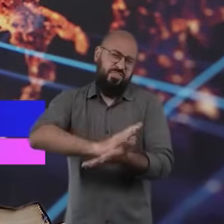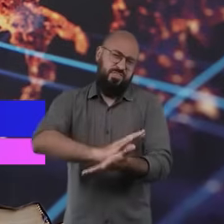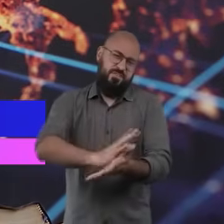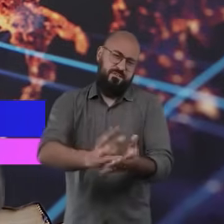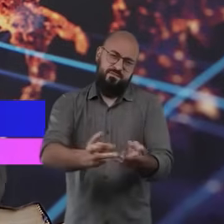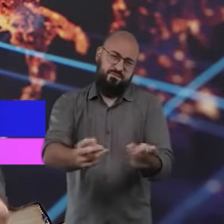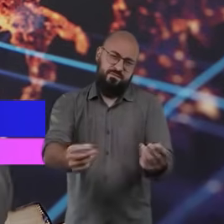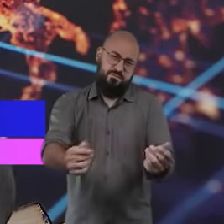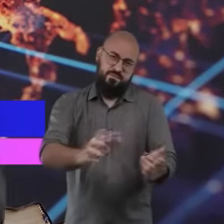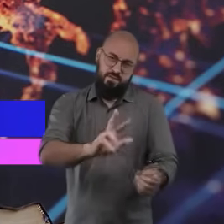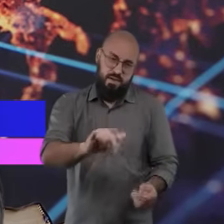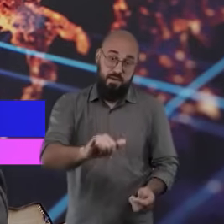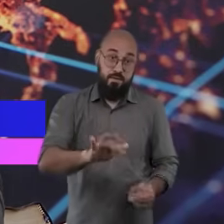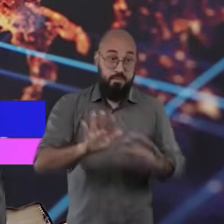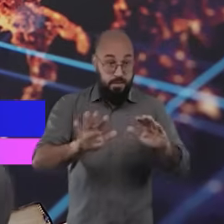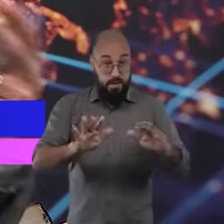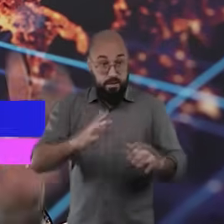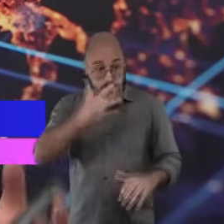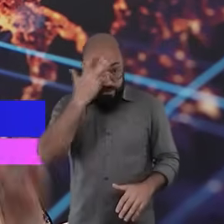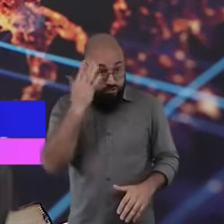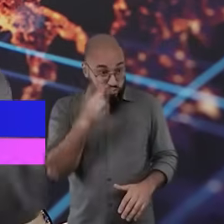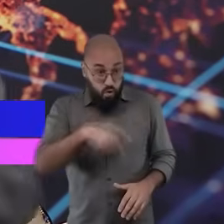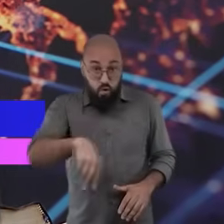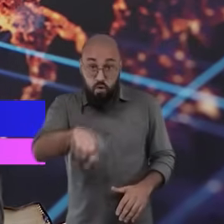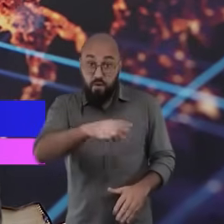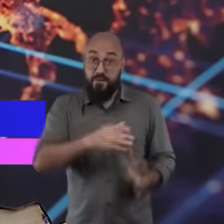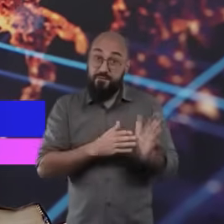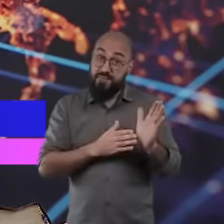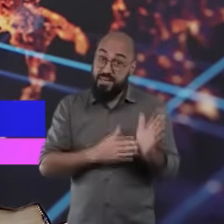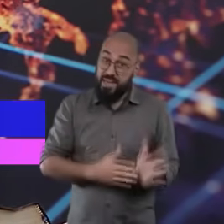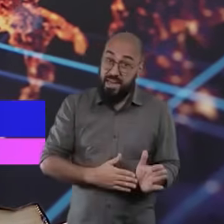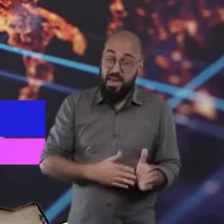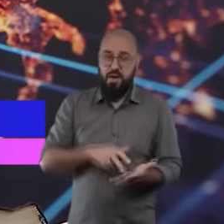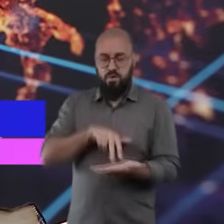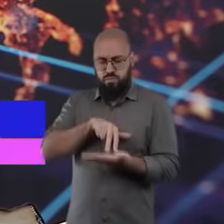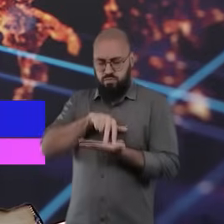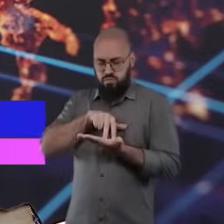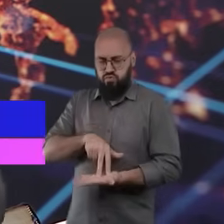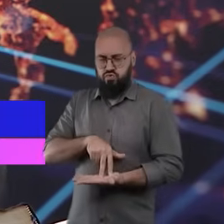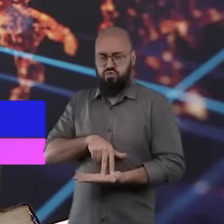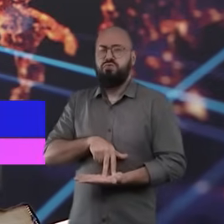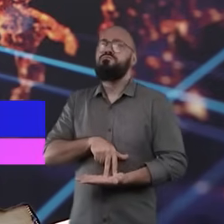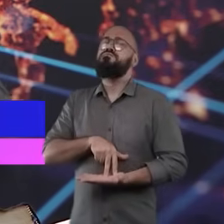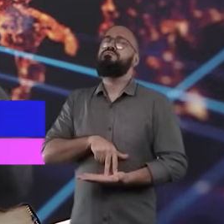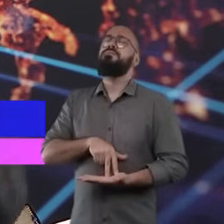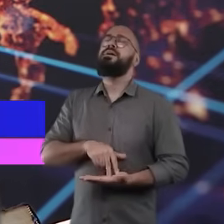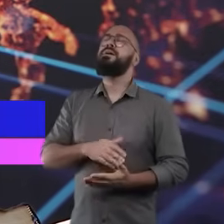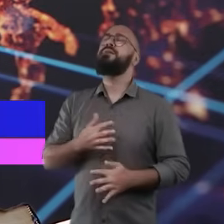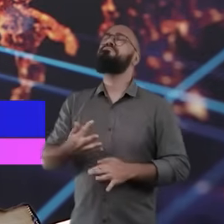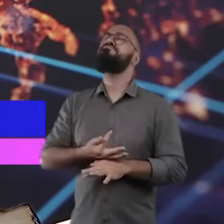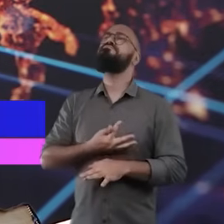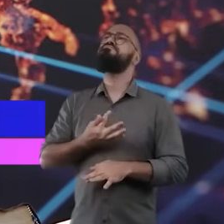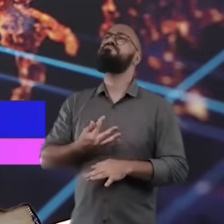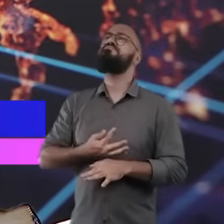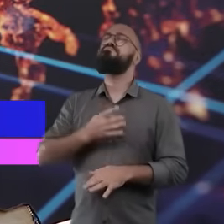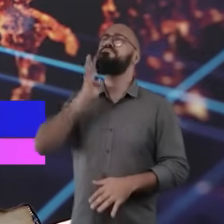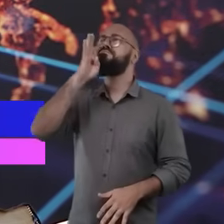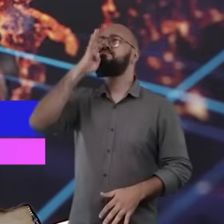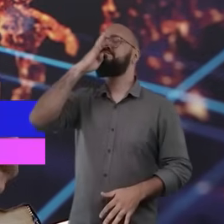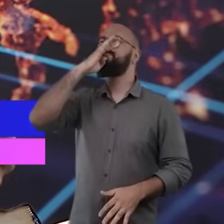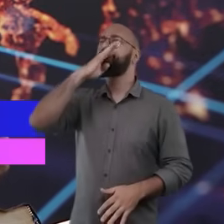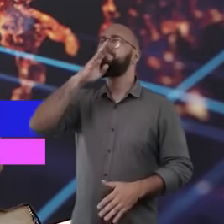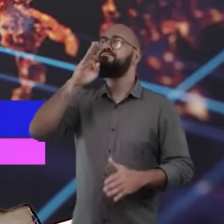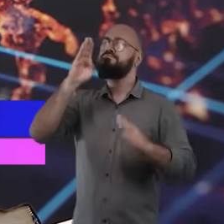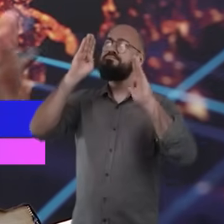Mas para os filhos fiéis, para as filhas fiéis, o que Deus tem preparado é uma coroa de eternidade.